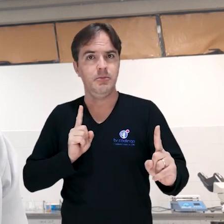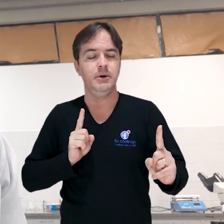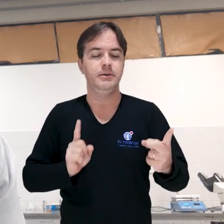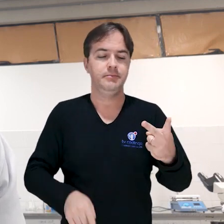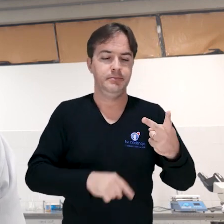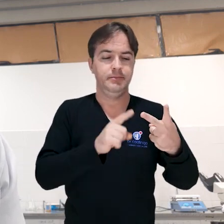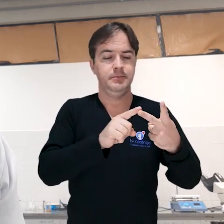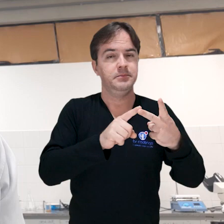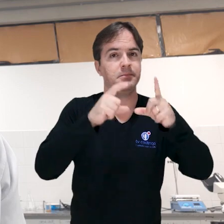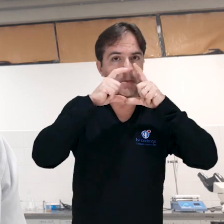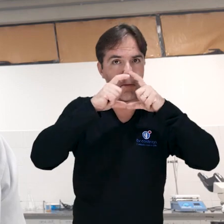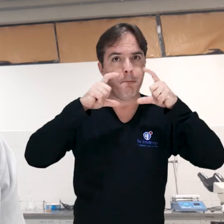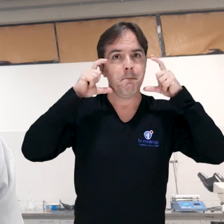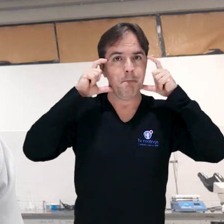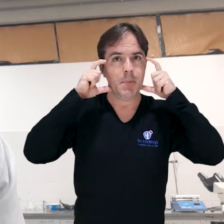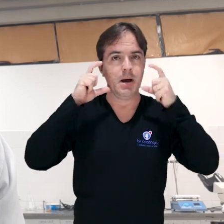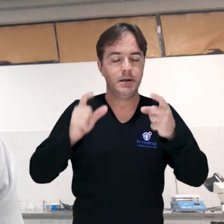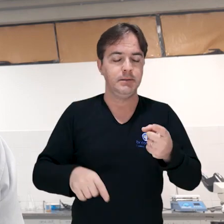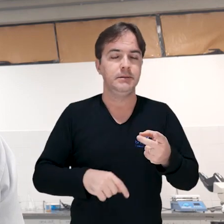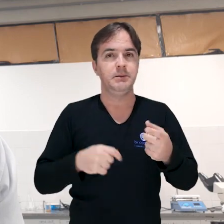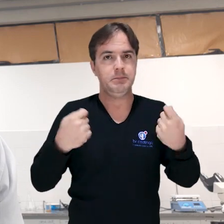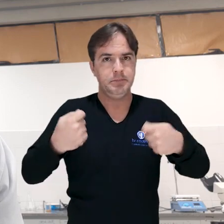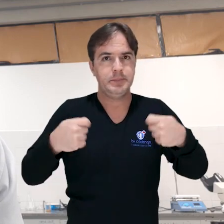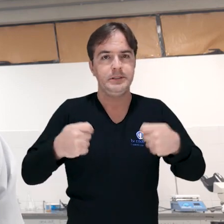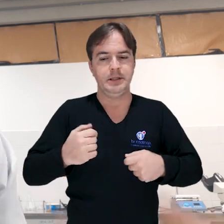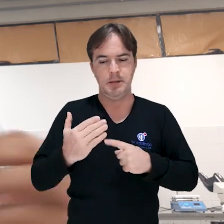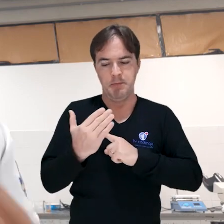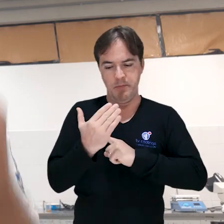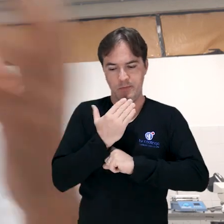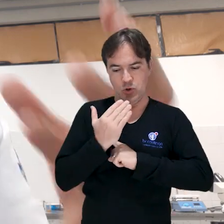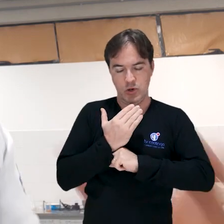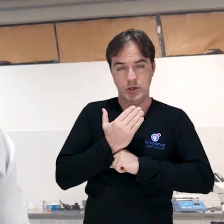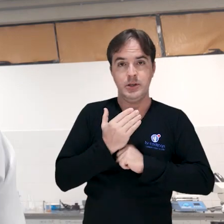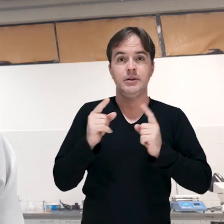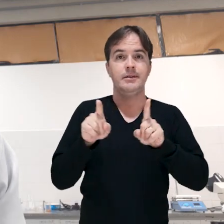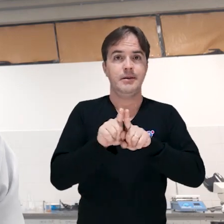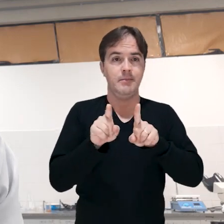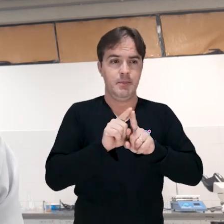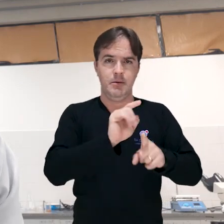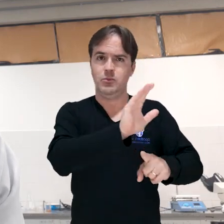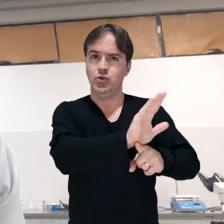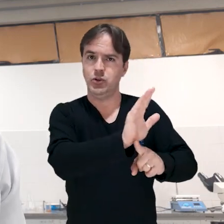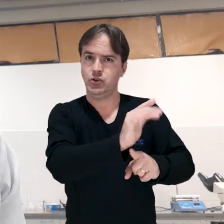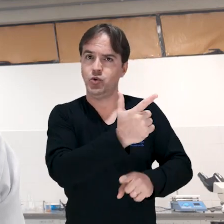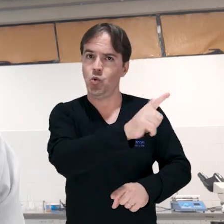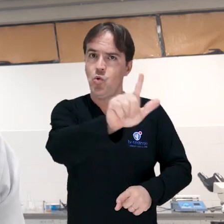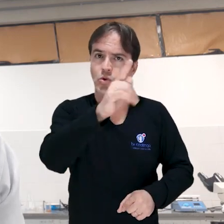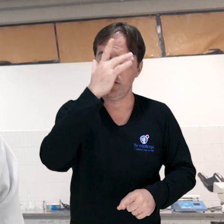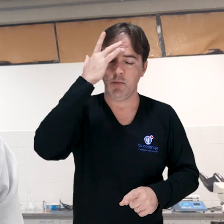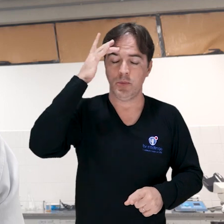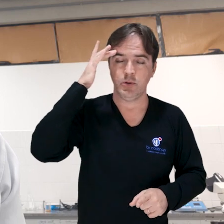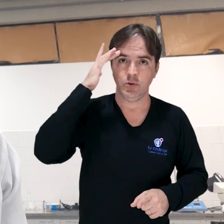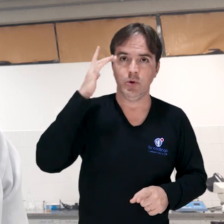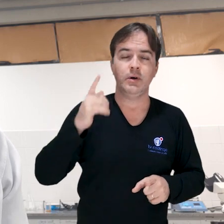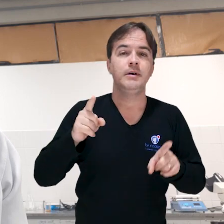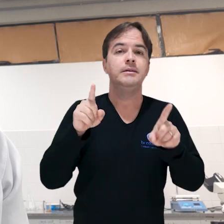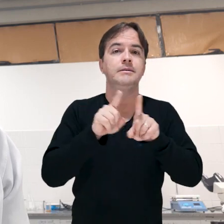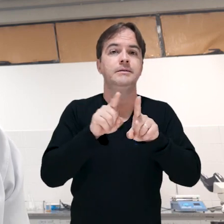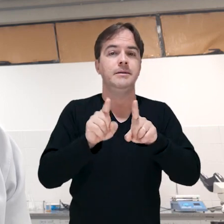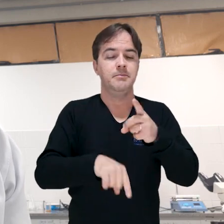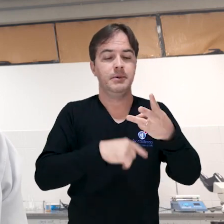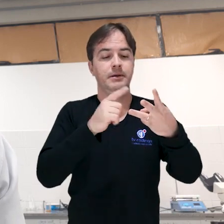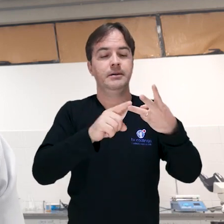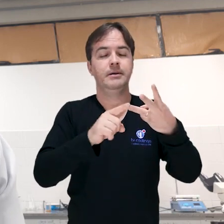uso de máscara enquanto barreira física para proteção do indivíduo e proteção do outro indivíduo, além